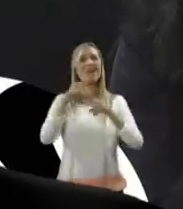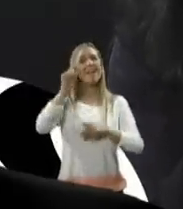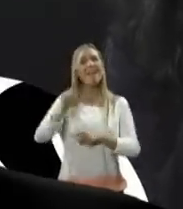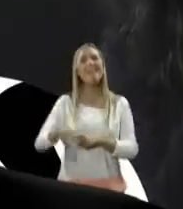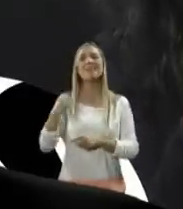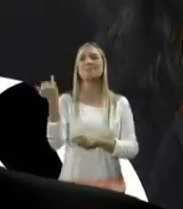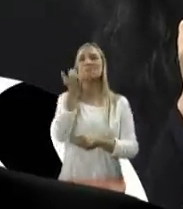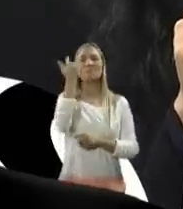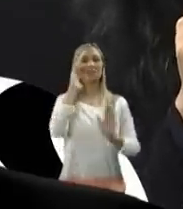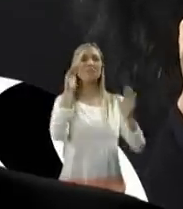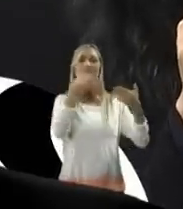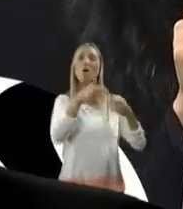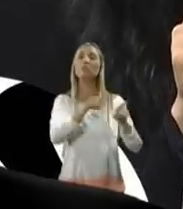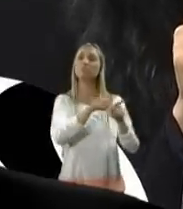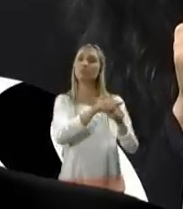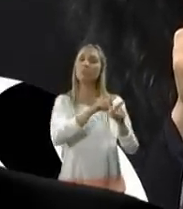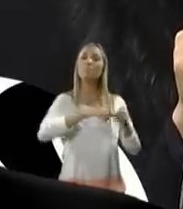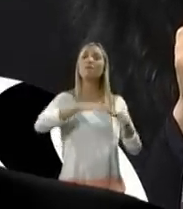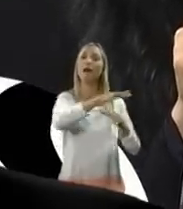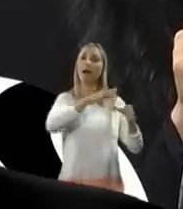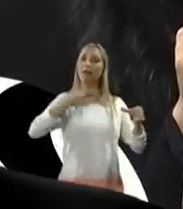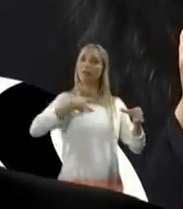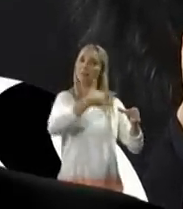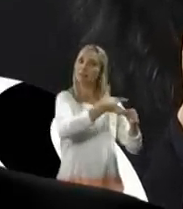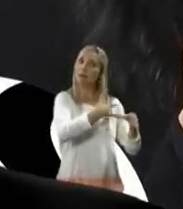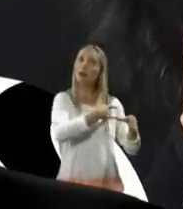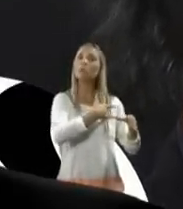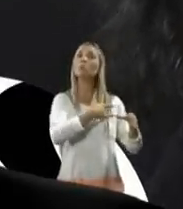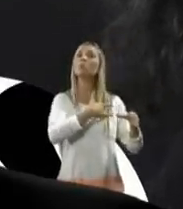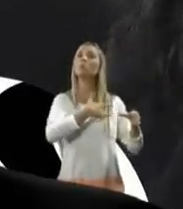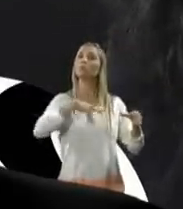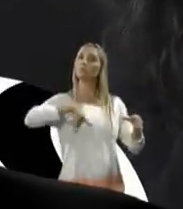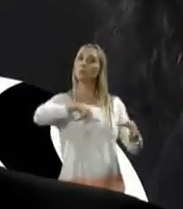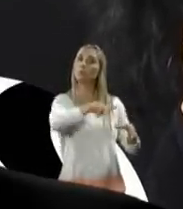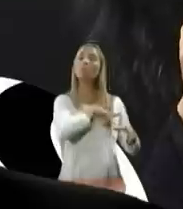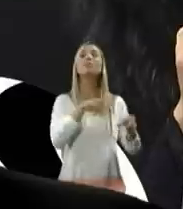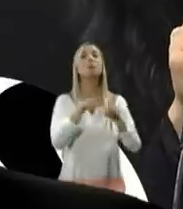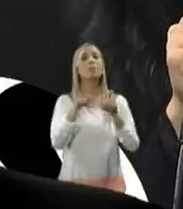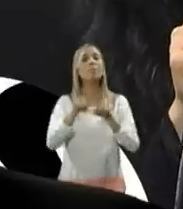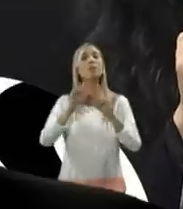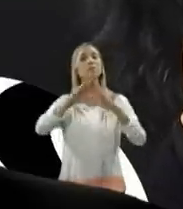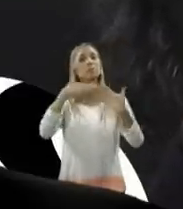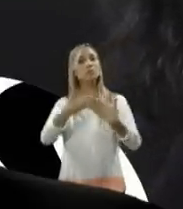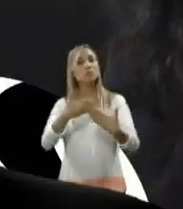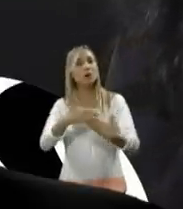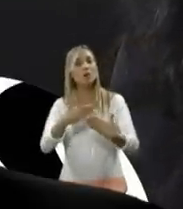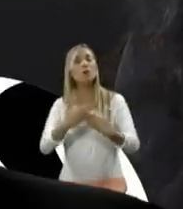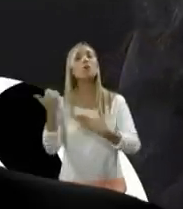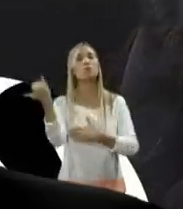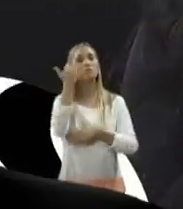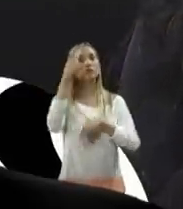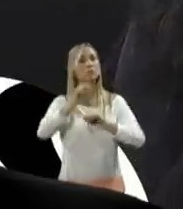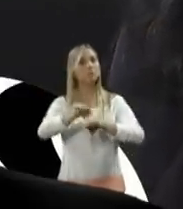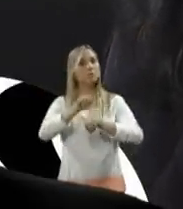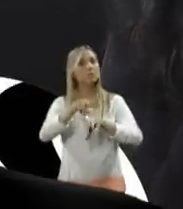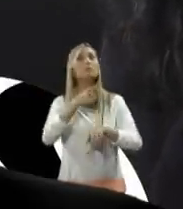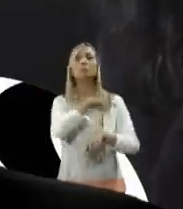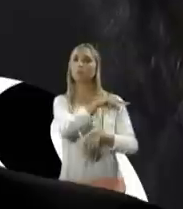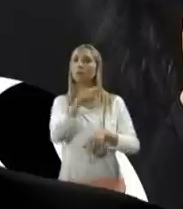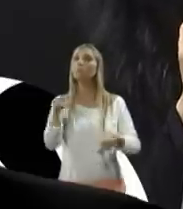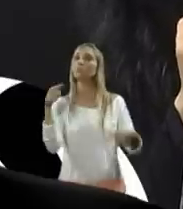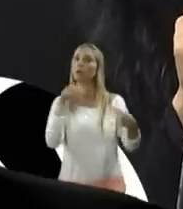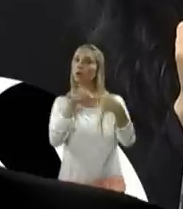saúde pública, é uma questão da educação, e faltam políticas intersetoriais